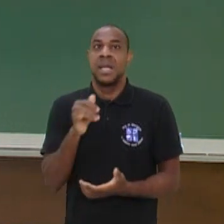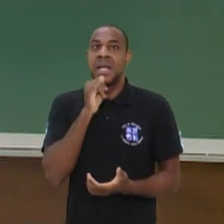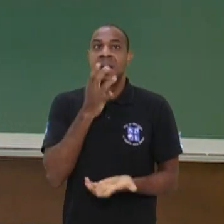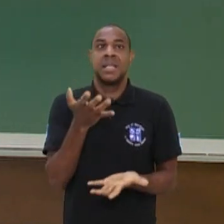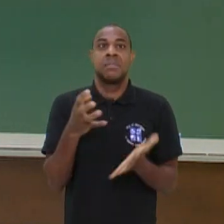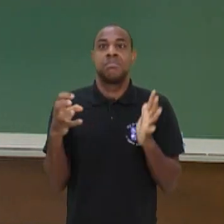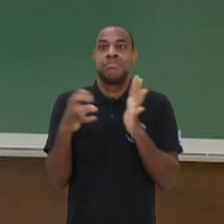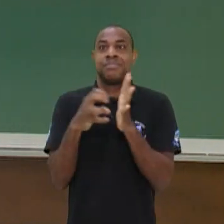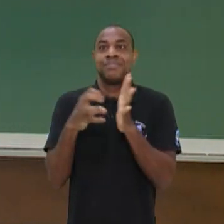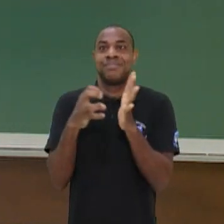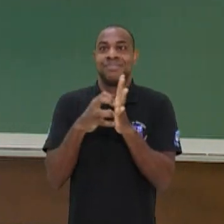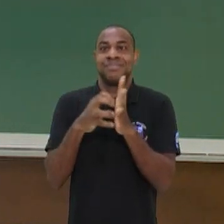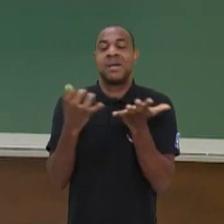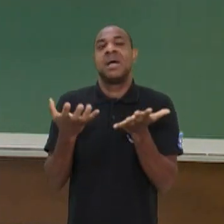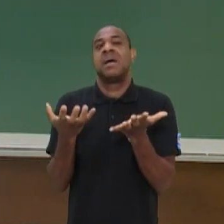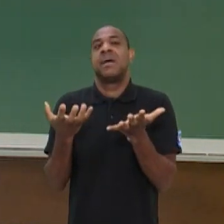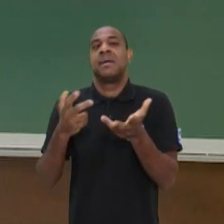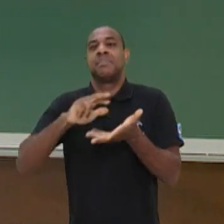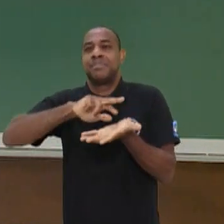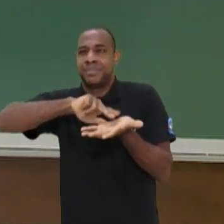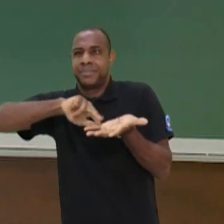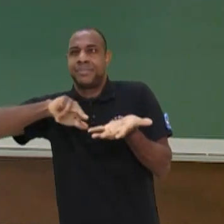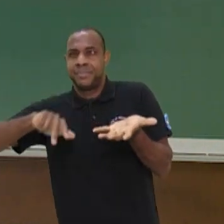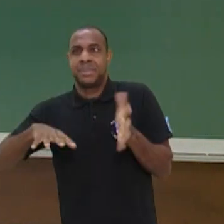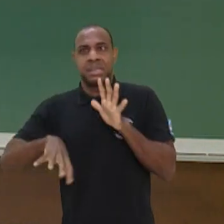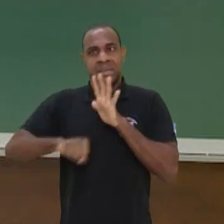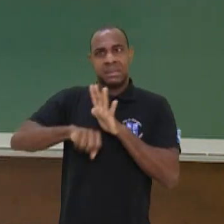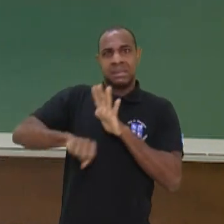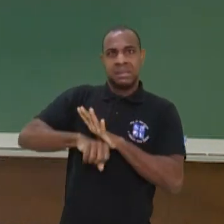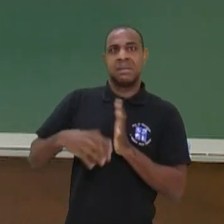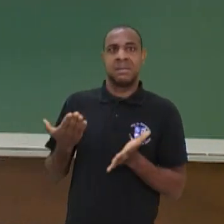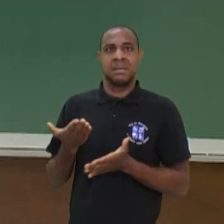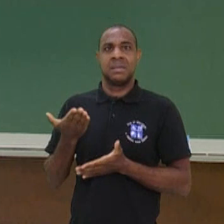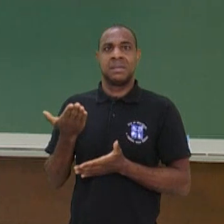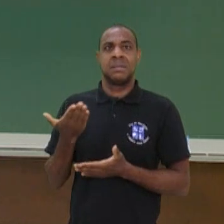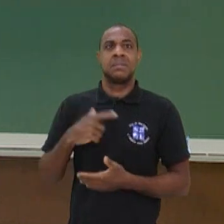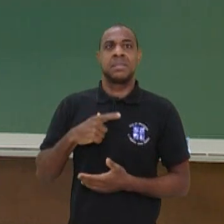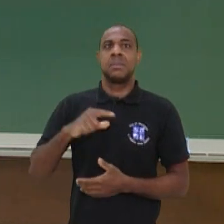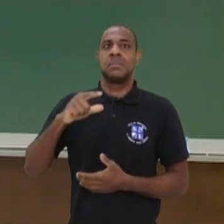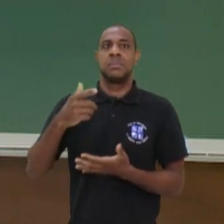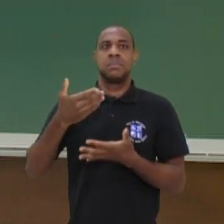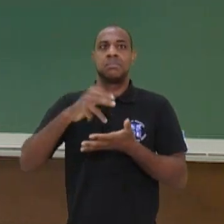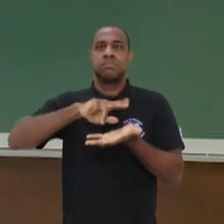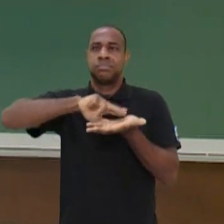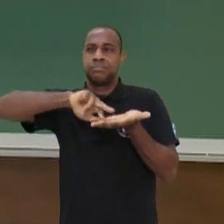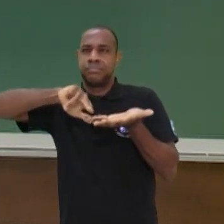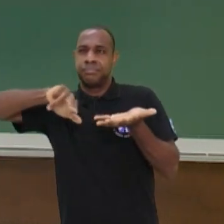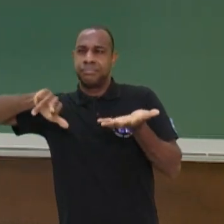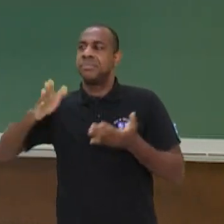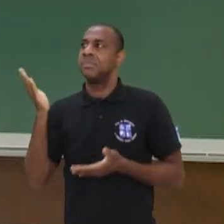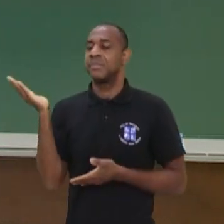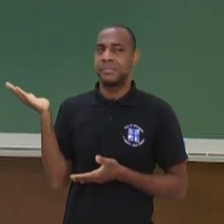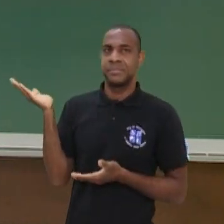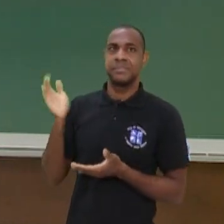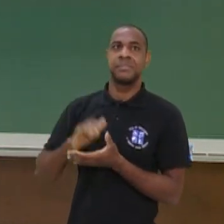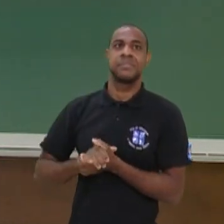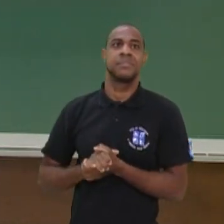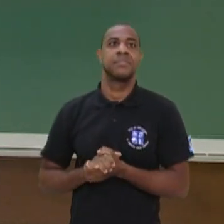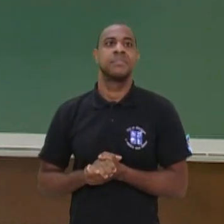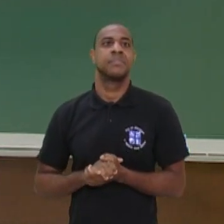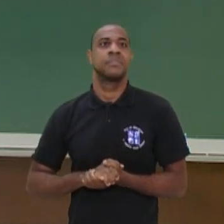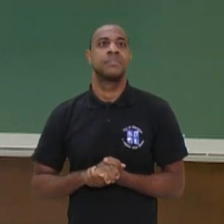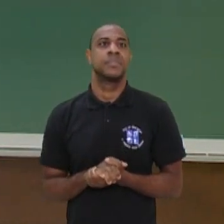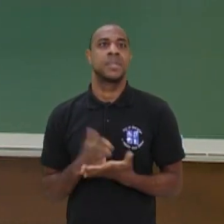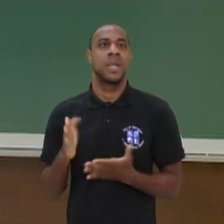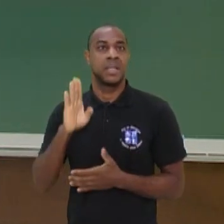Gonorreia, sífilis, herpes genital, AIDS, candidíase, tricomoníase, pediculose pubiana são algumas principais